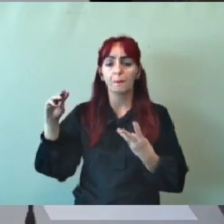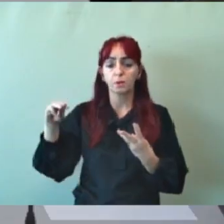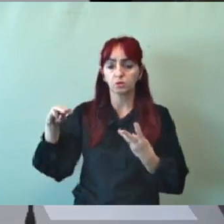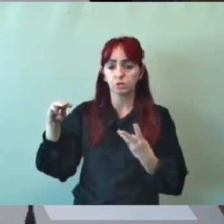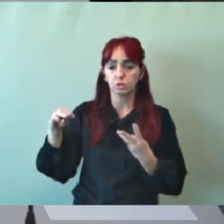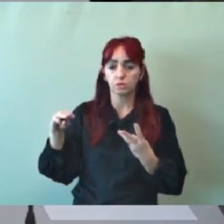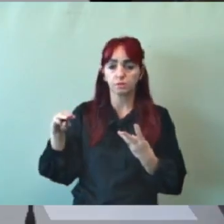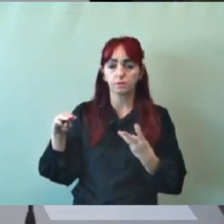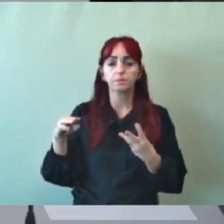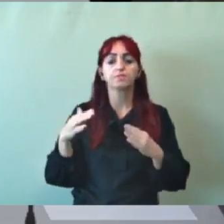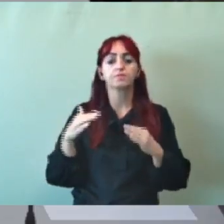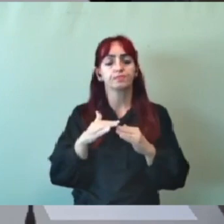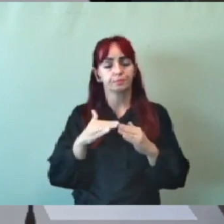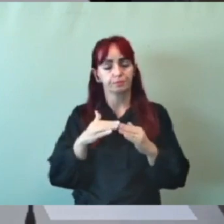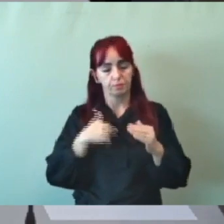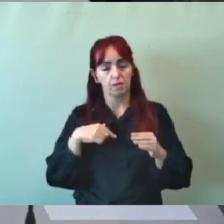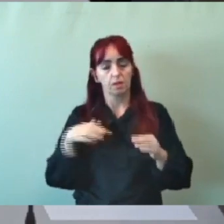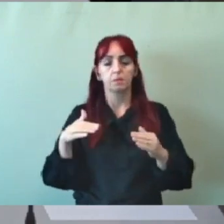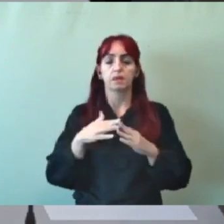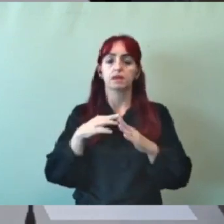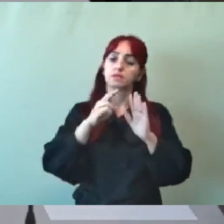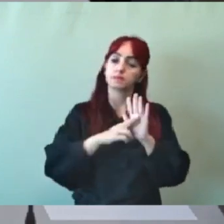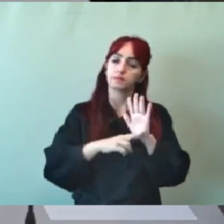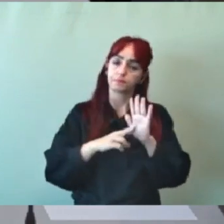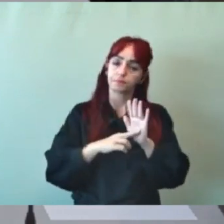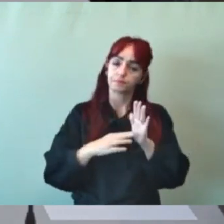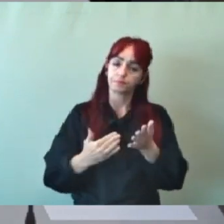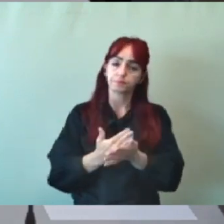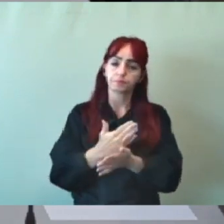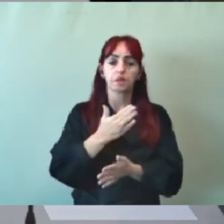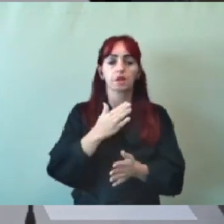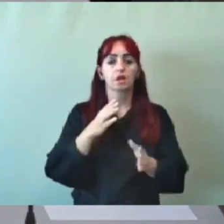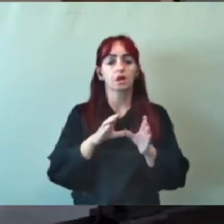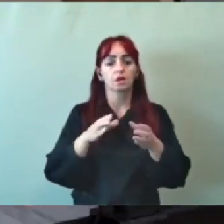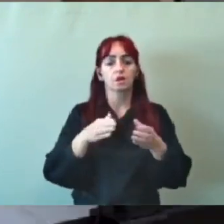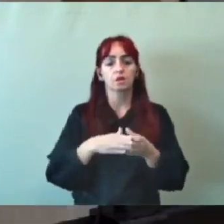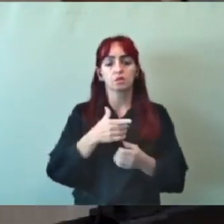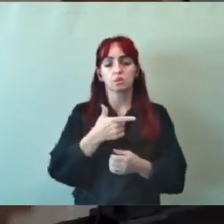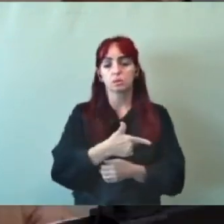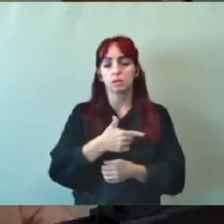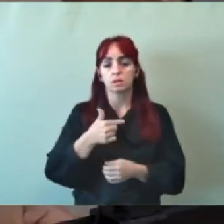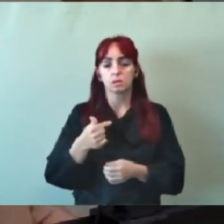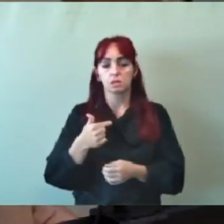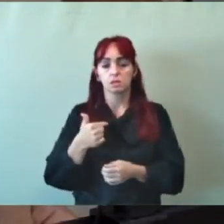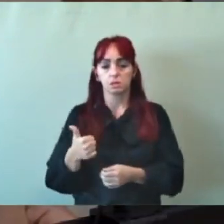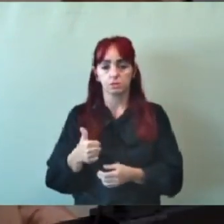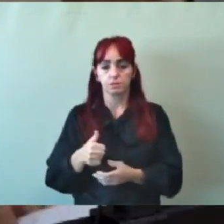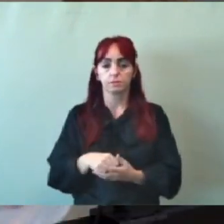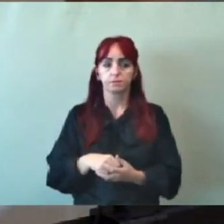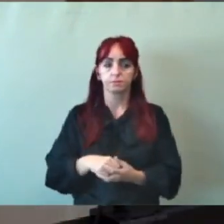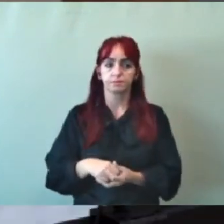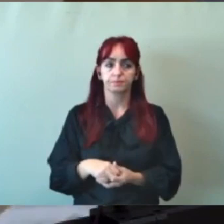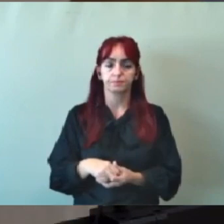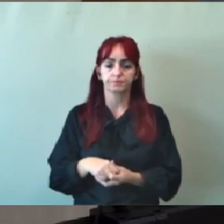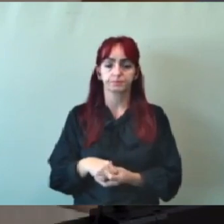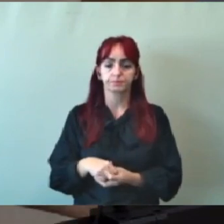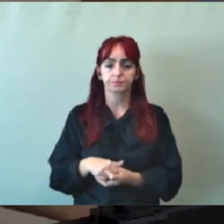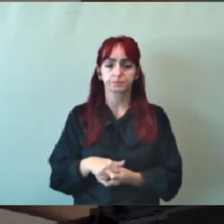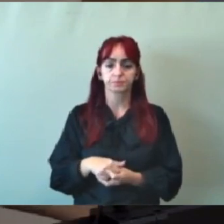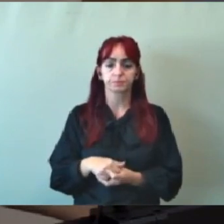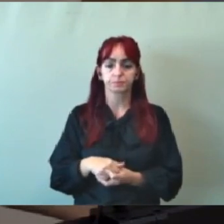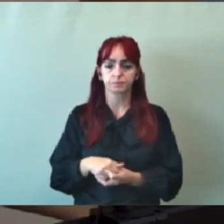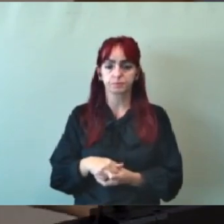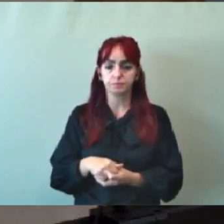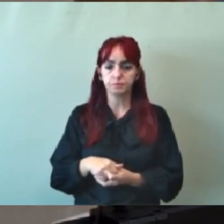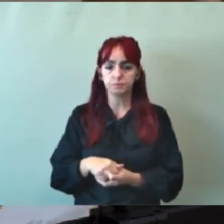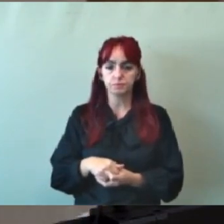Eu também voto com requerimento, fica aprovado requerimento de comissão 271/2024. Você sabe o que significa o CGE?